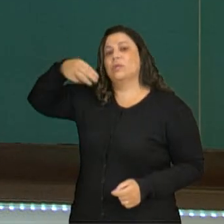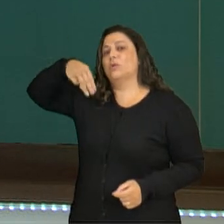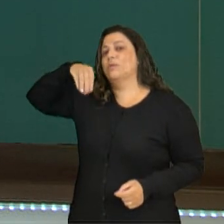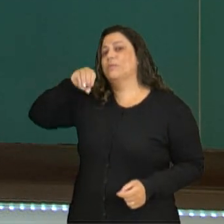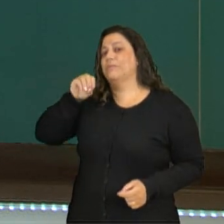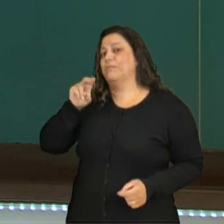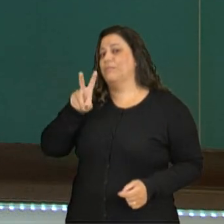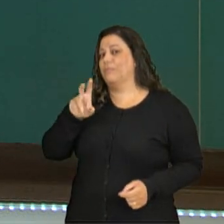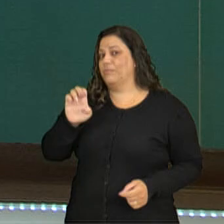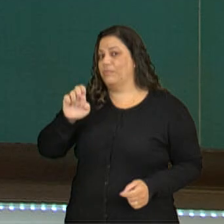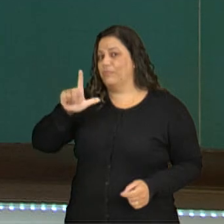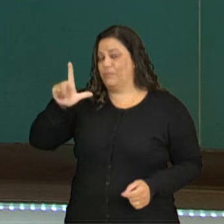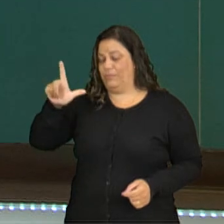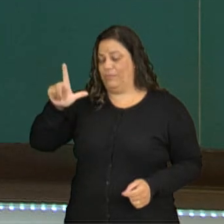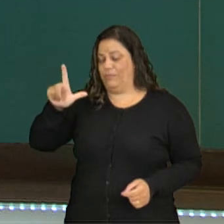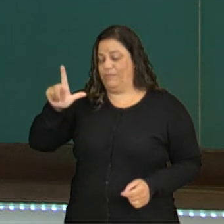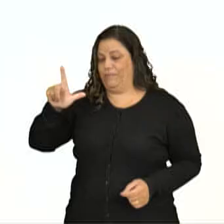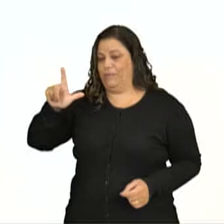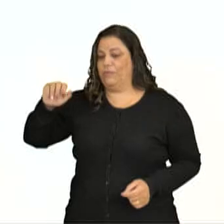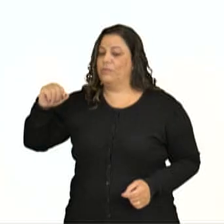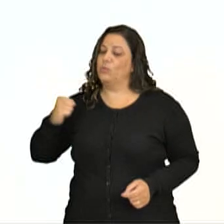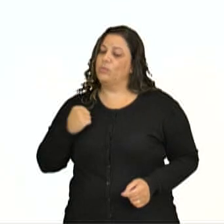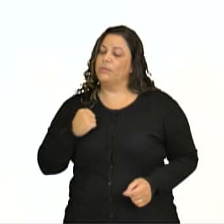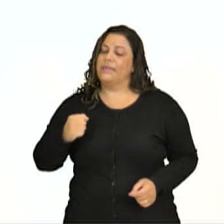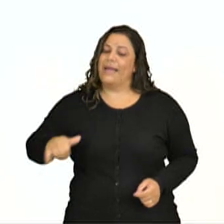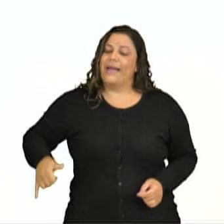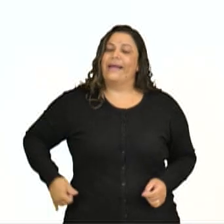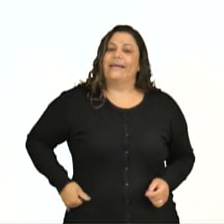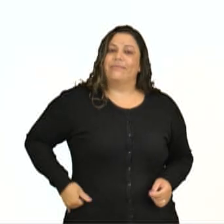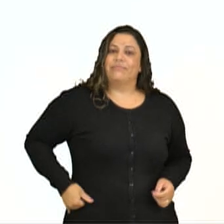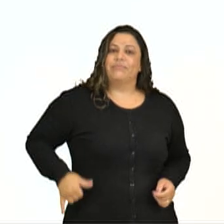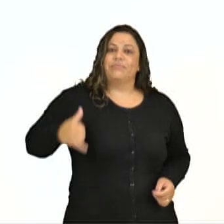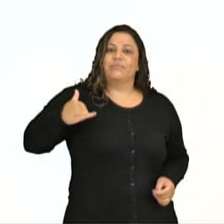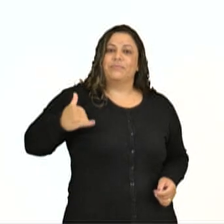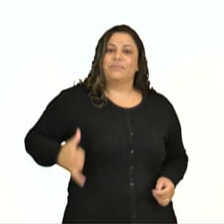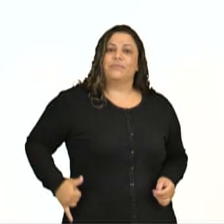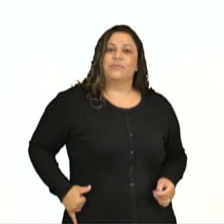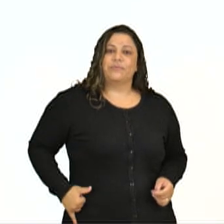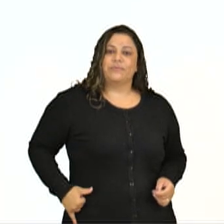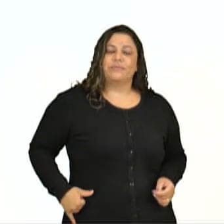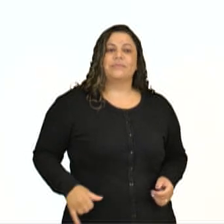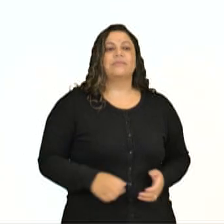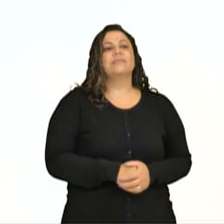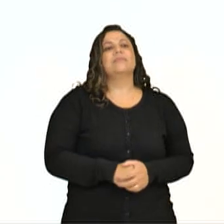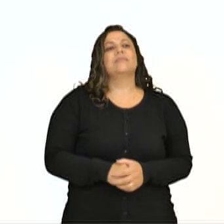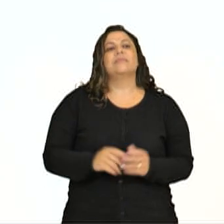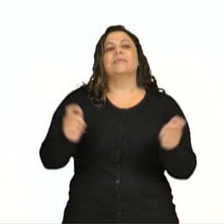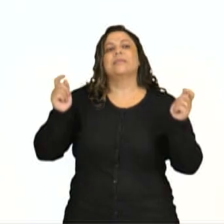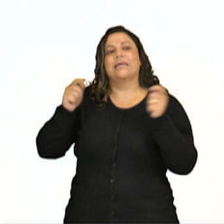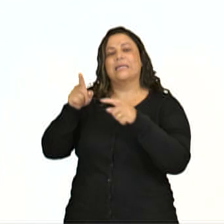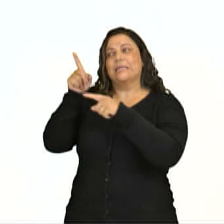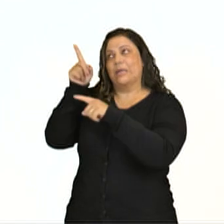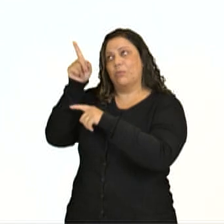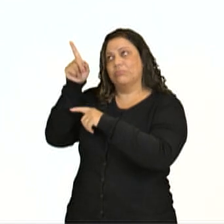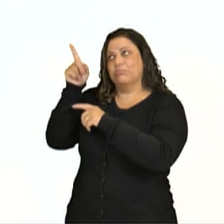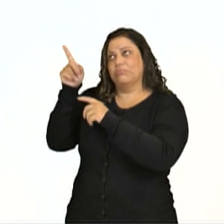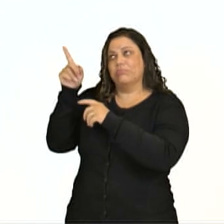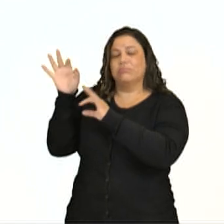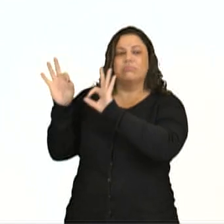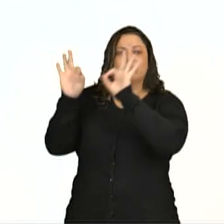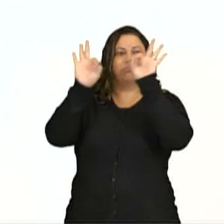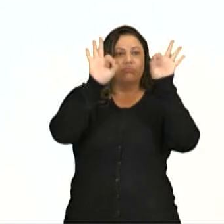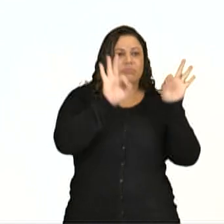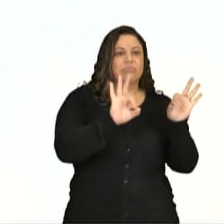para carregar, tá? Então, o termo telefone celular ou celular phone